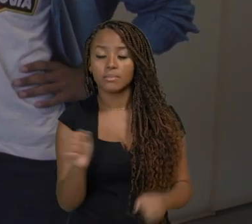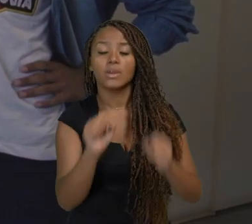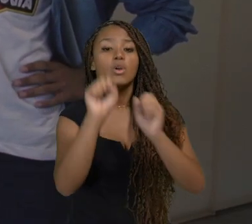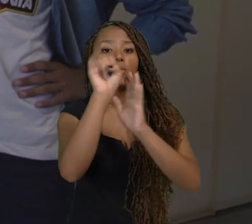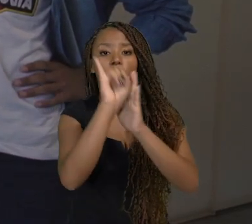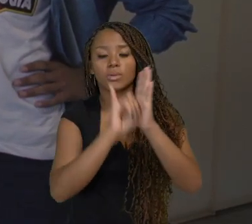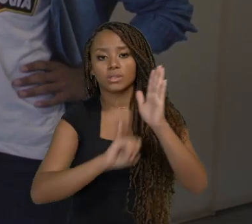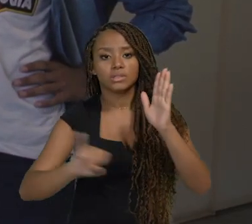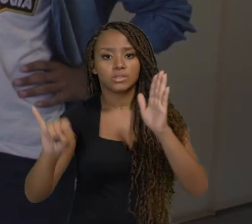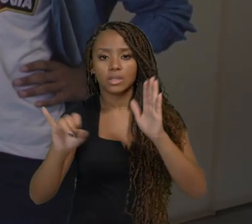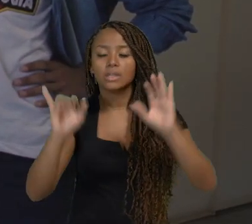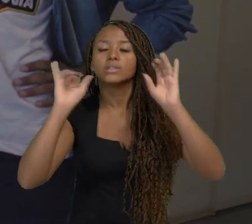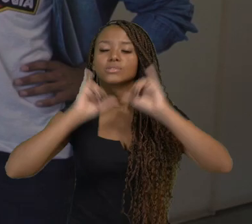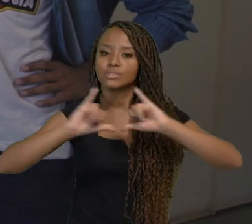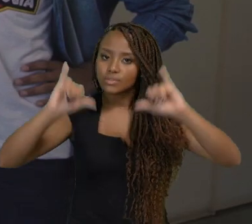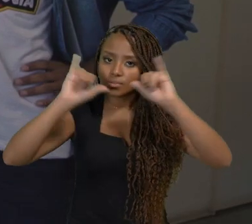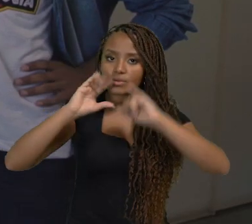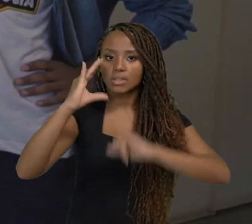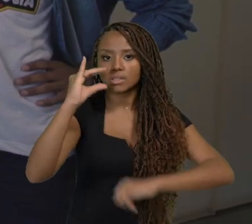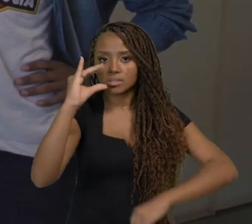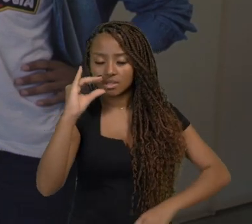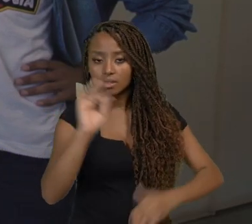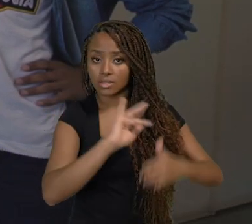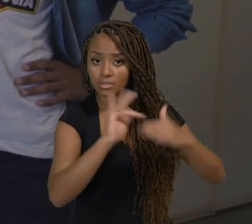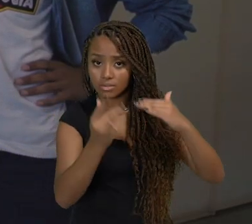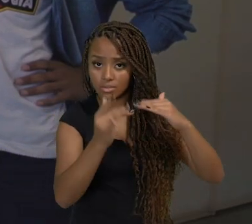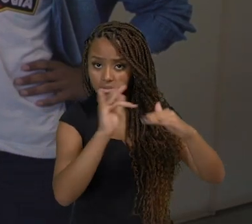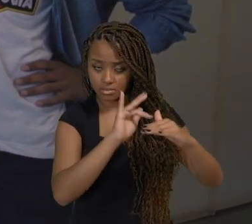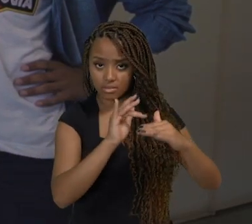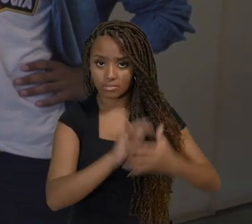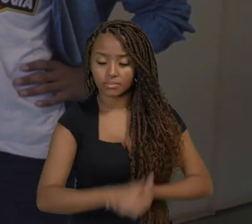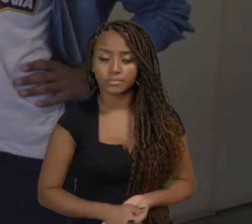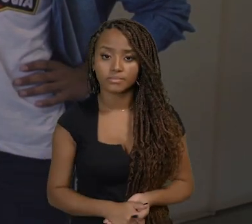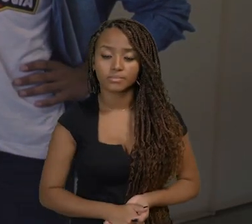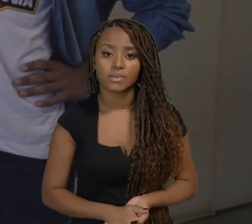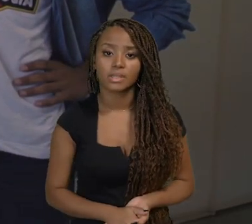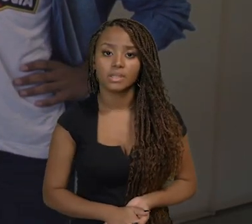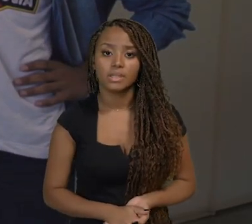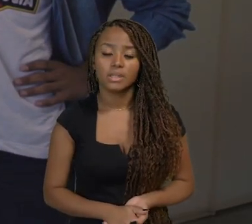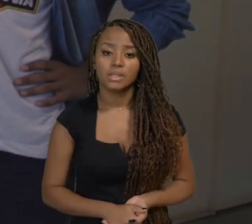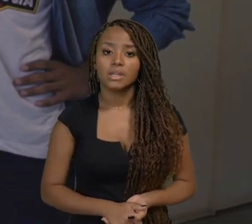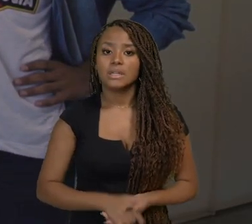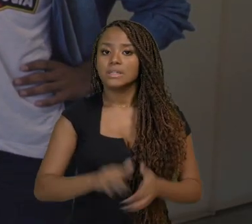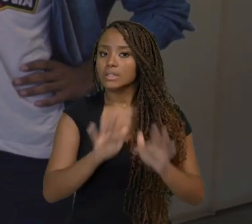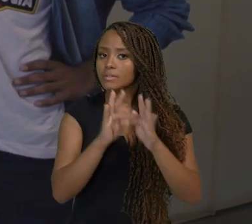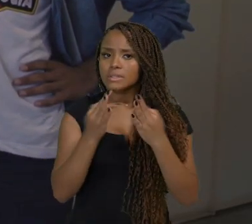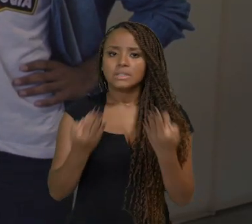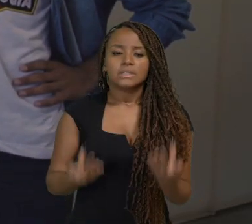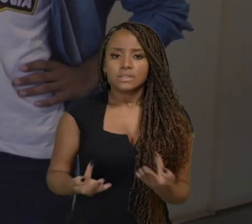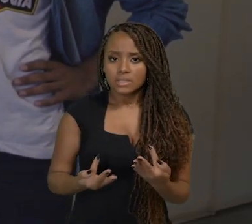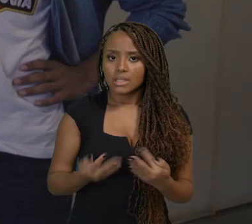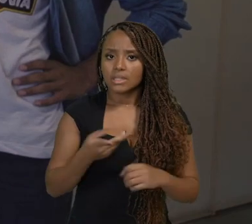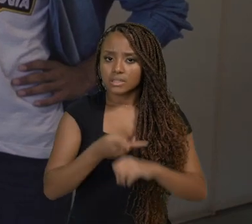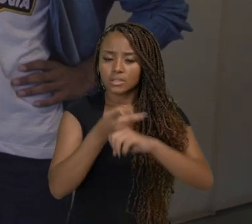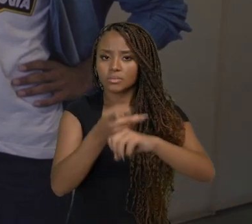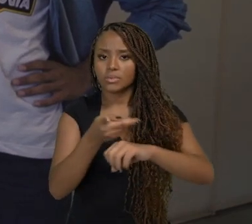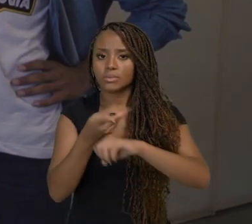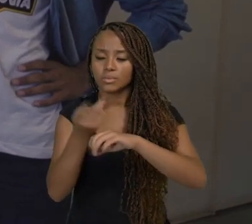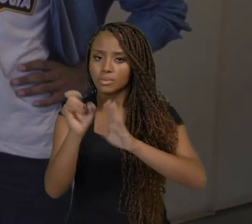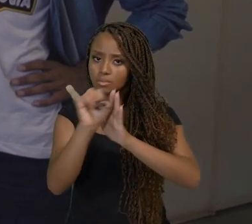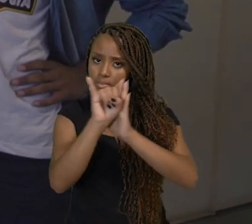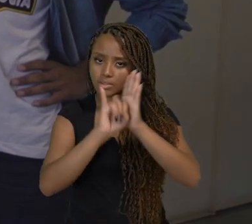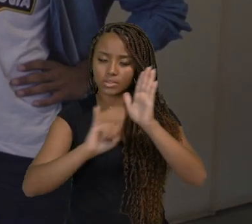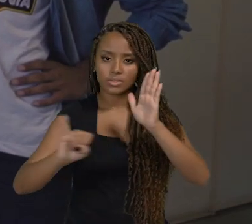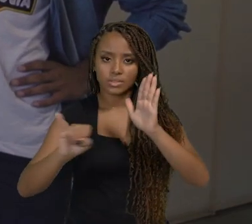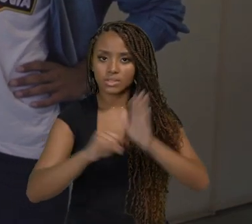redes sociais. Temos o Instagram do AFIM aqui de Patos, que é AFIM Patos, e por lá eu acho que facilita bastante a busca por